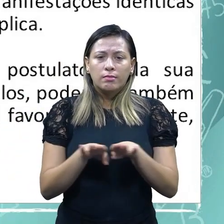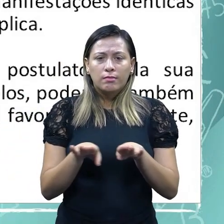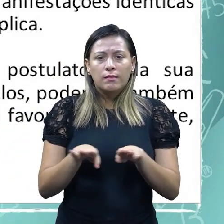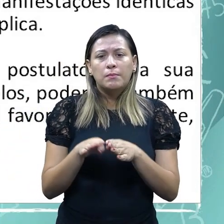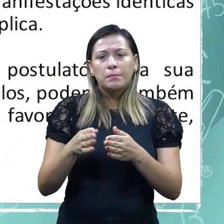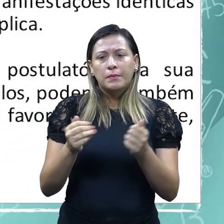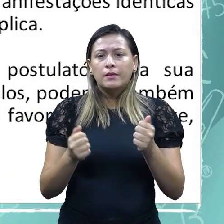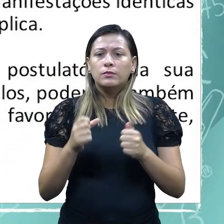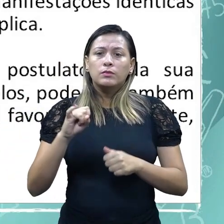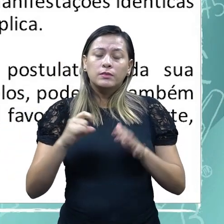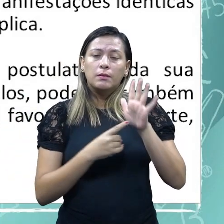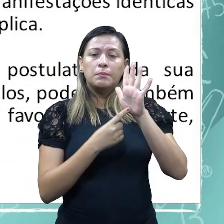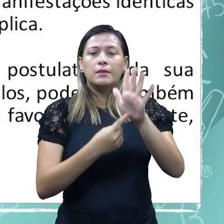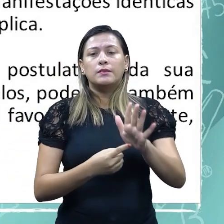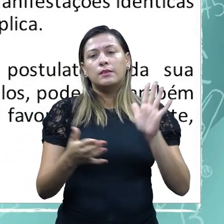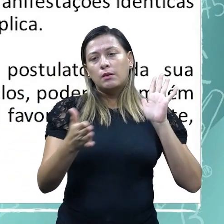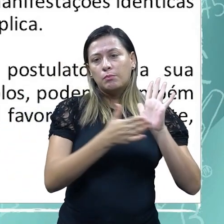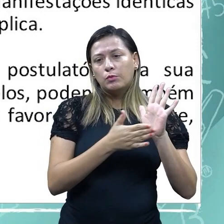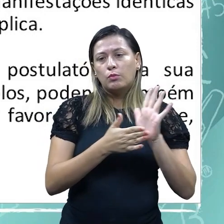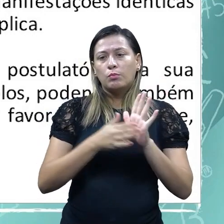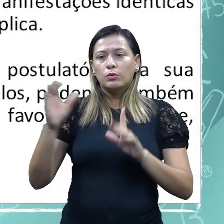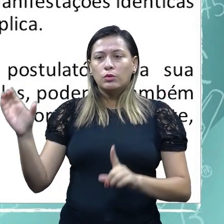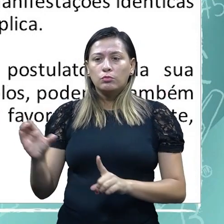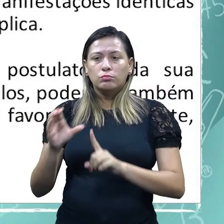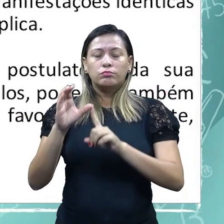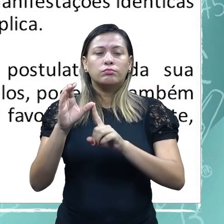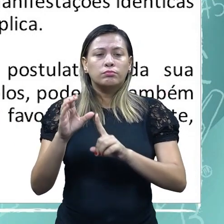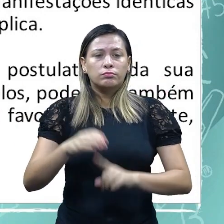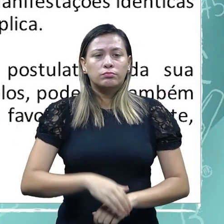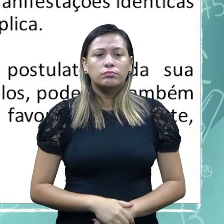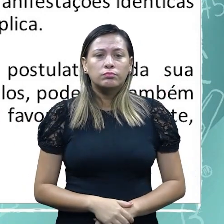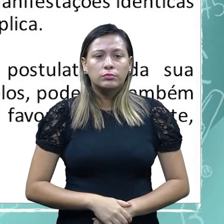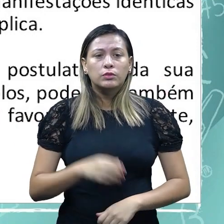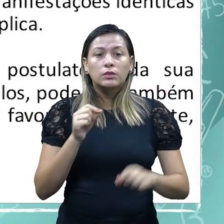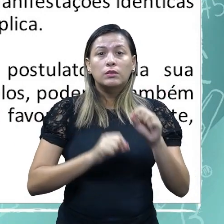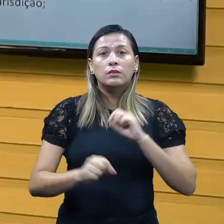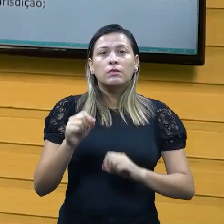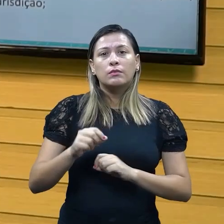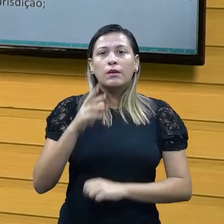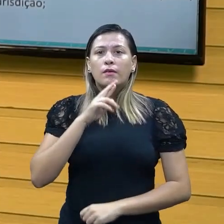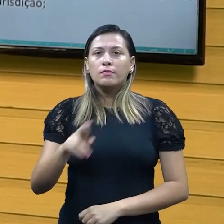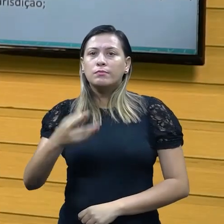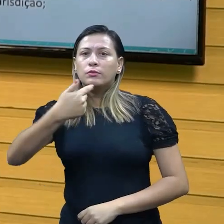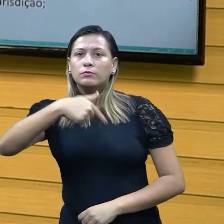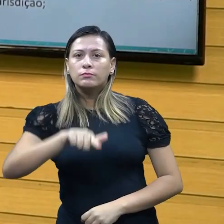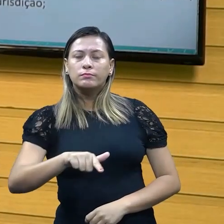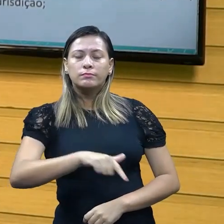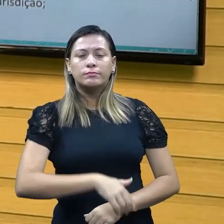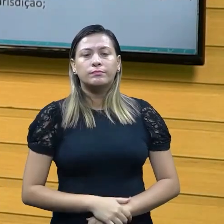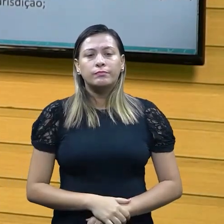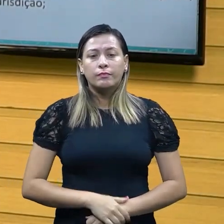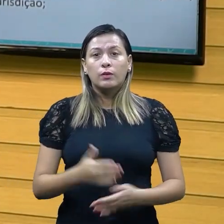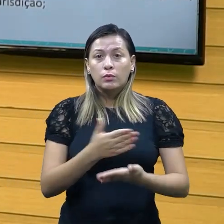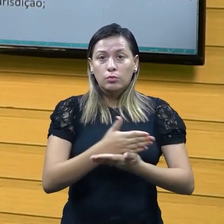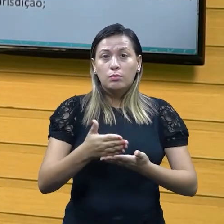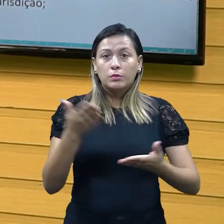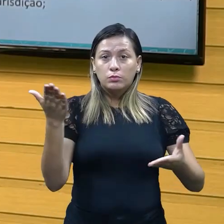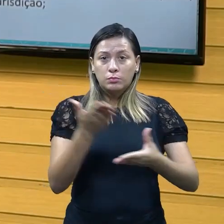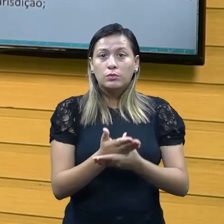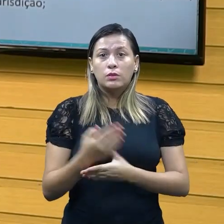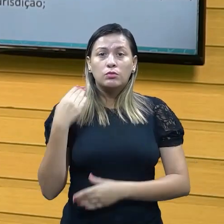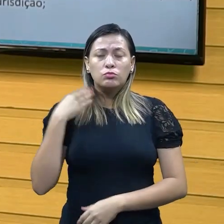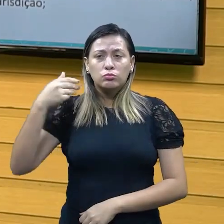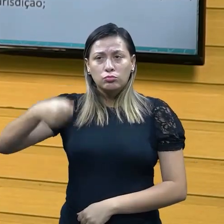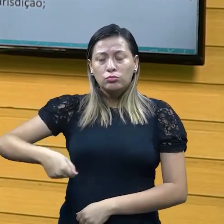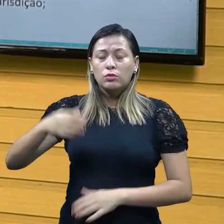sobre a proposta do réu, a que se aludirá. Nós chamamos isso de réplica, porque veja, você tem a petição inicial, o juiz recebeu